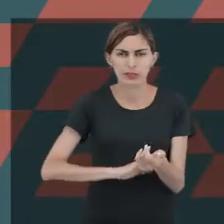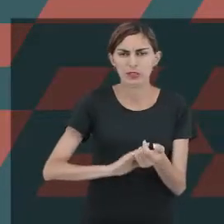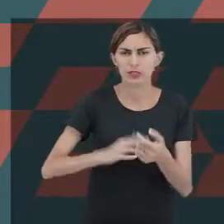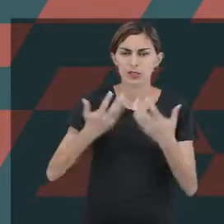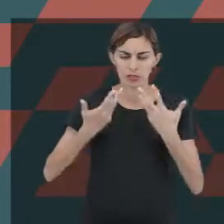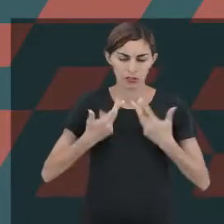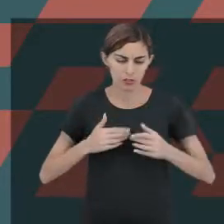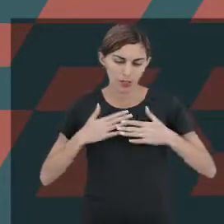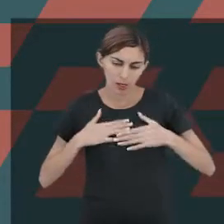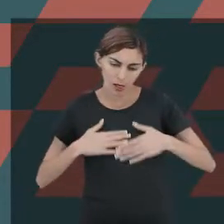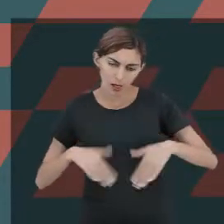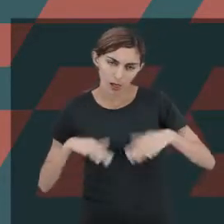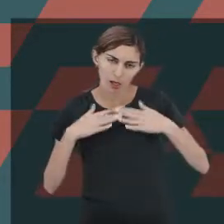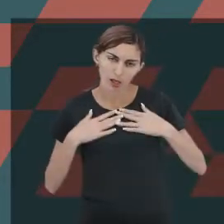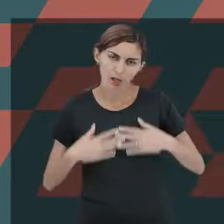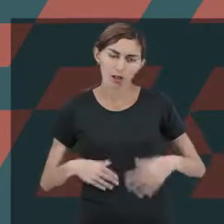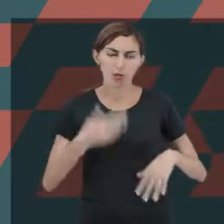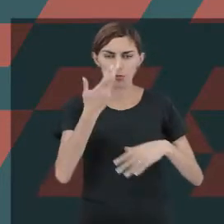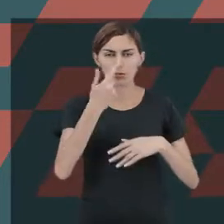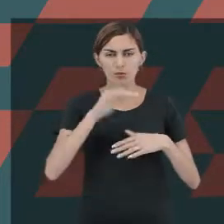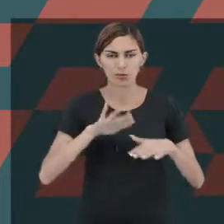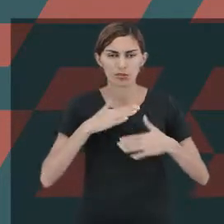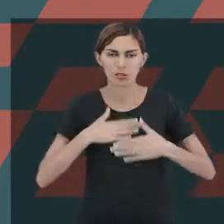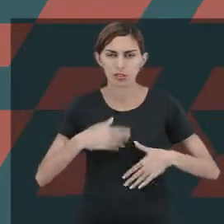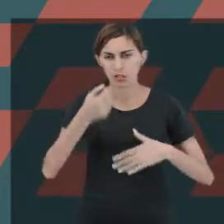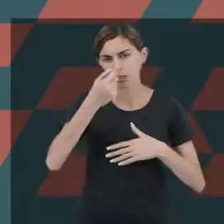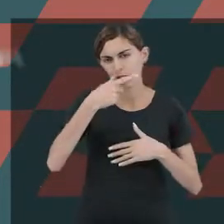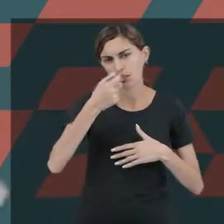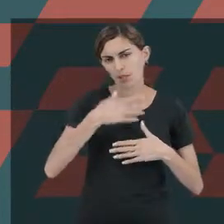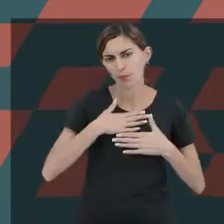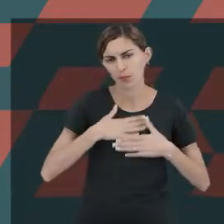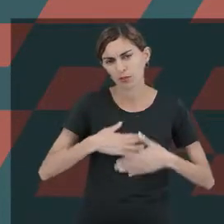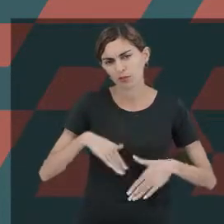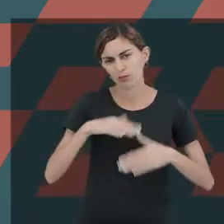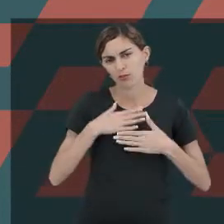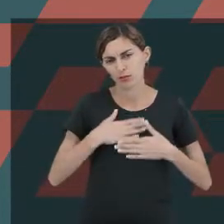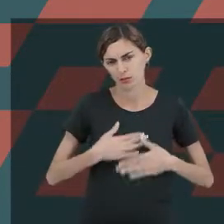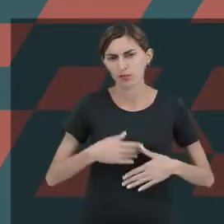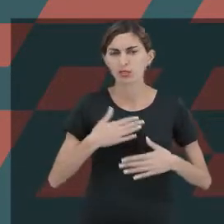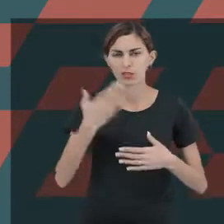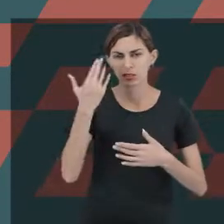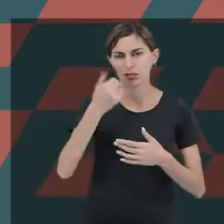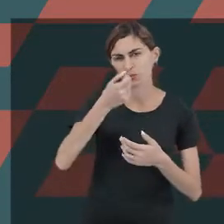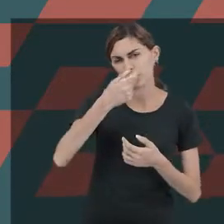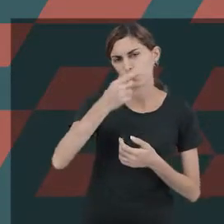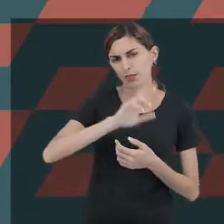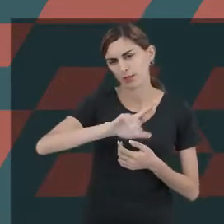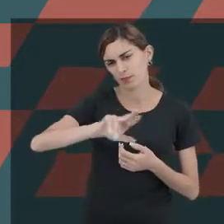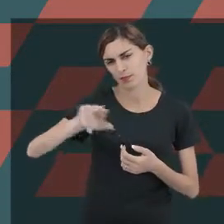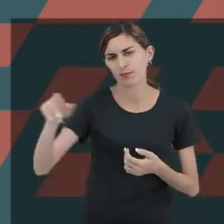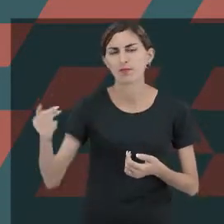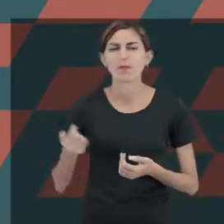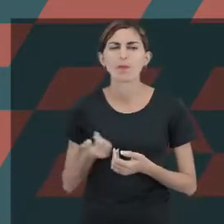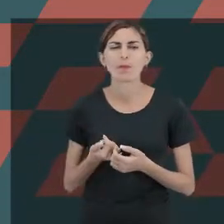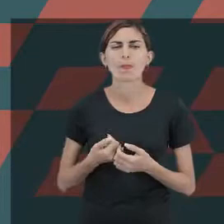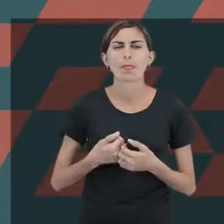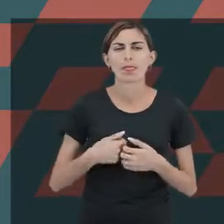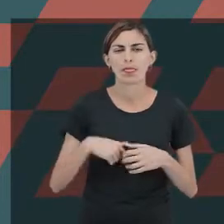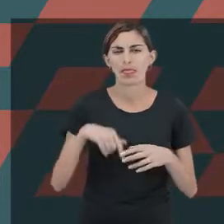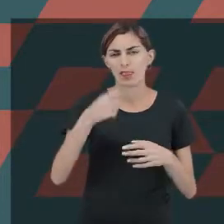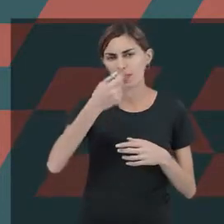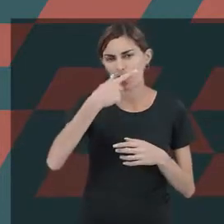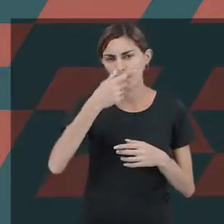pouquinho mais calma e que diminuem a hipertonia, remédios para epilepsia, e a gente tem inúmeras drogas que podem ser usadas, a gente chama de DAI, que são